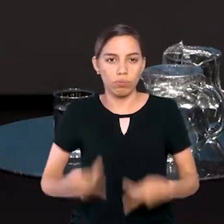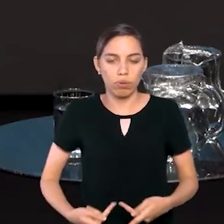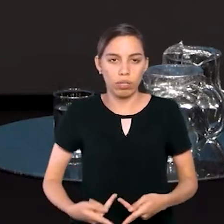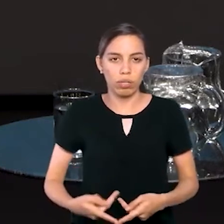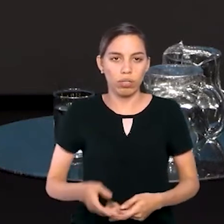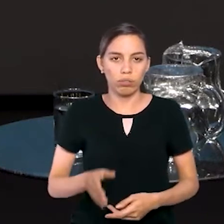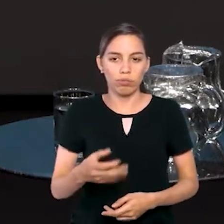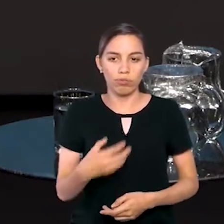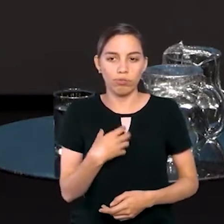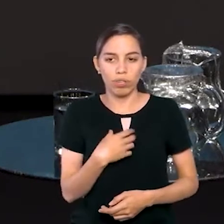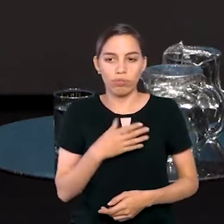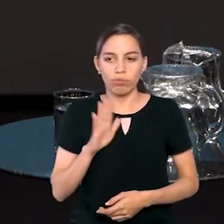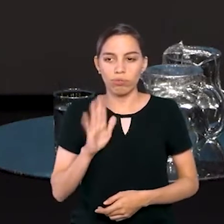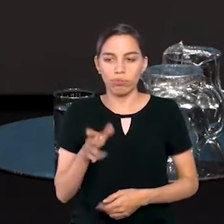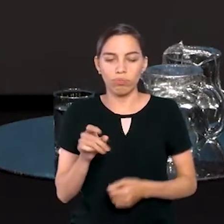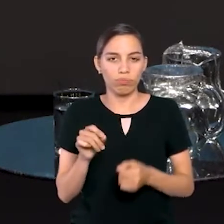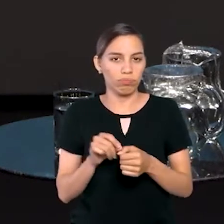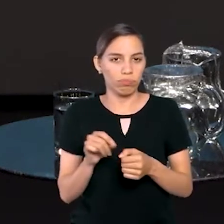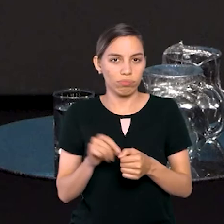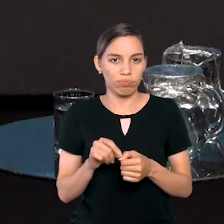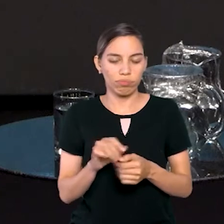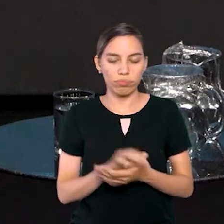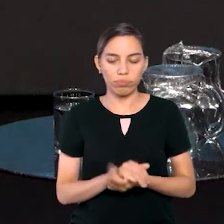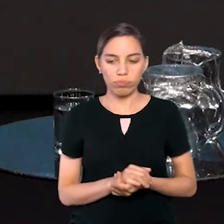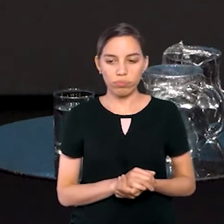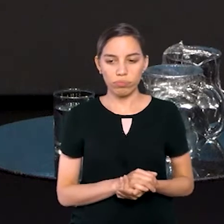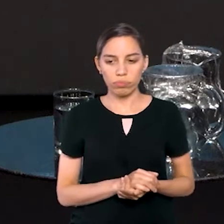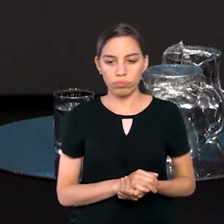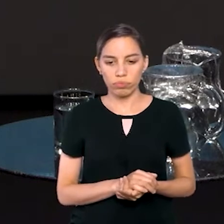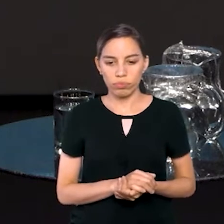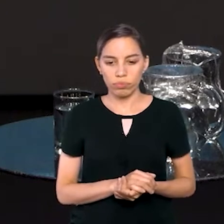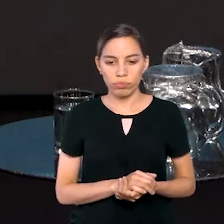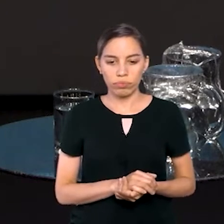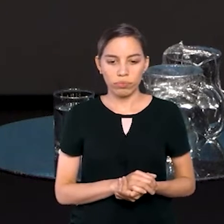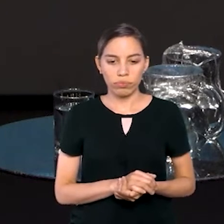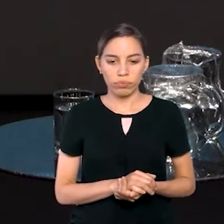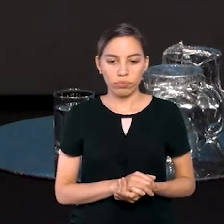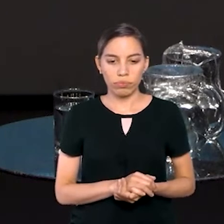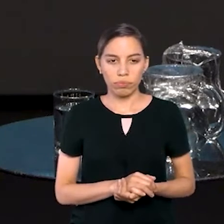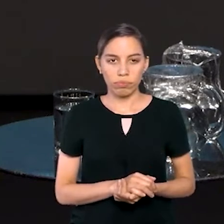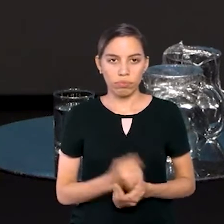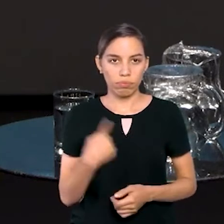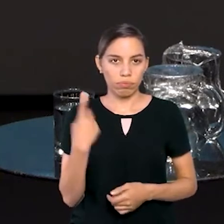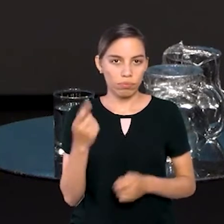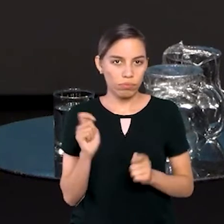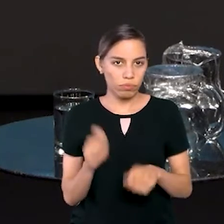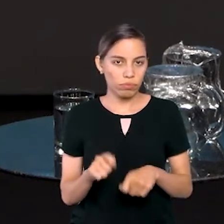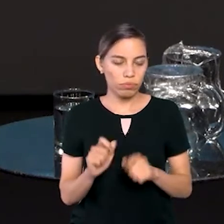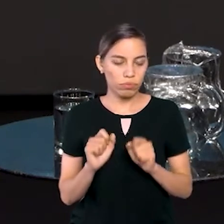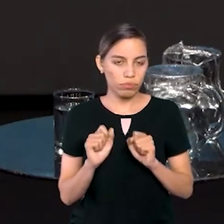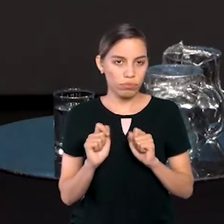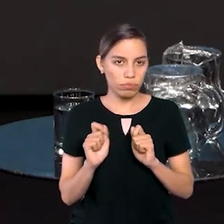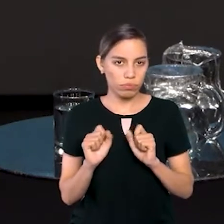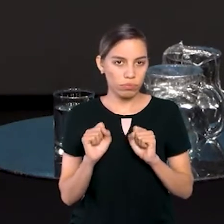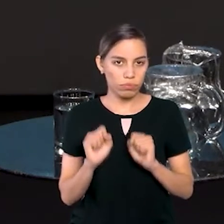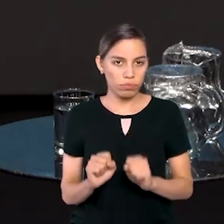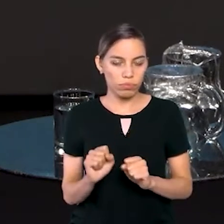proativa. E a gente pode conversar sobre isso, porque vocês estão ouvindo tão